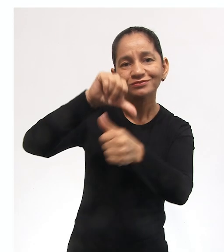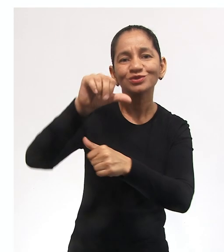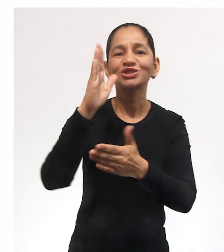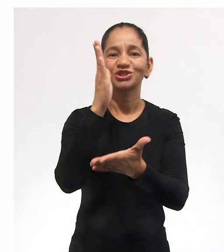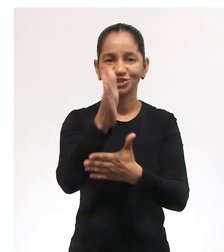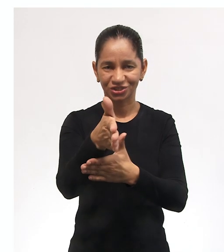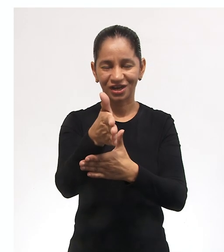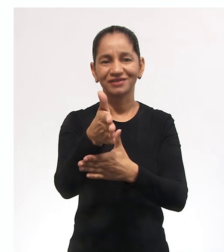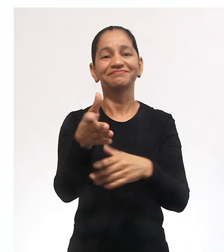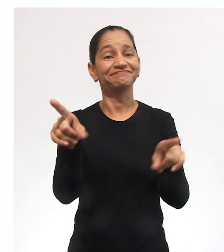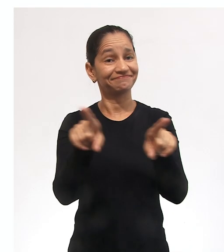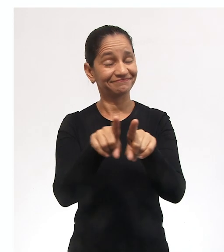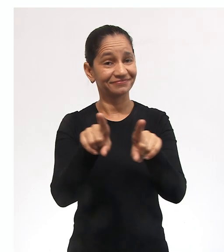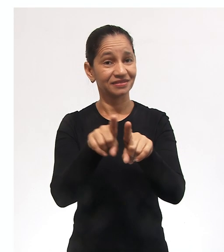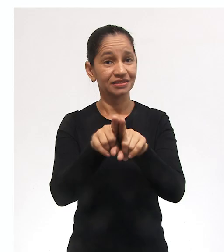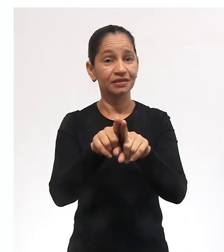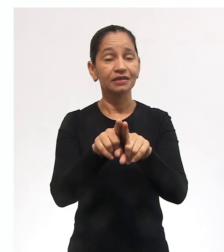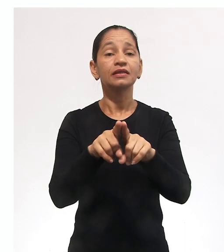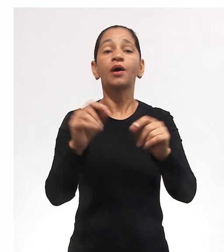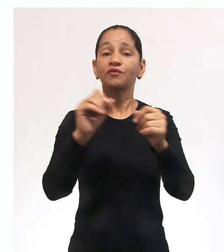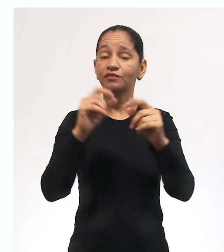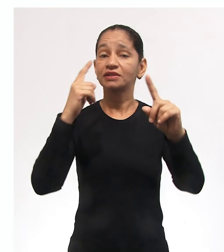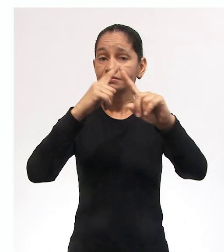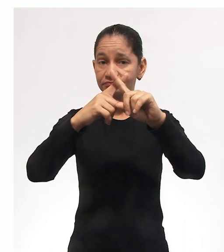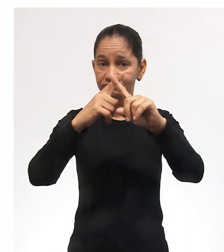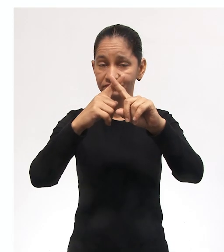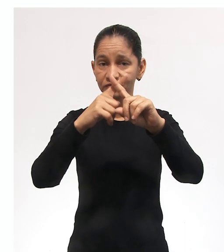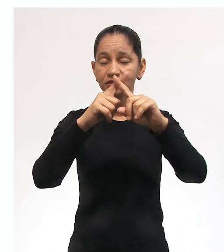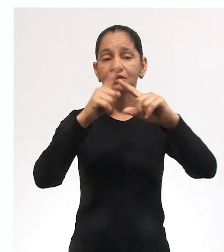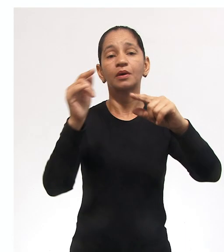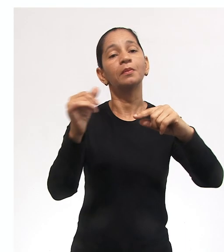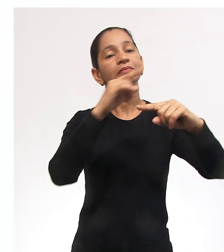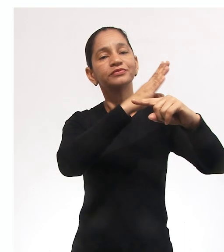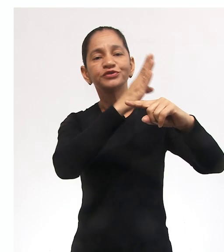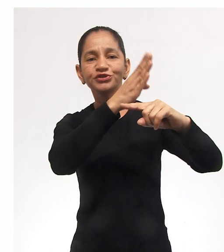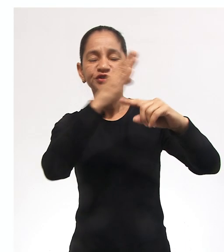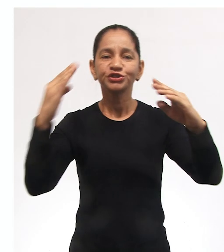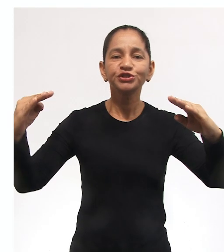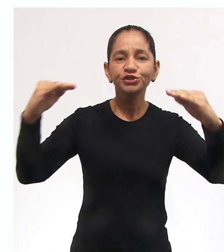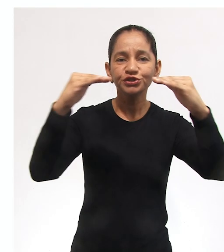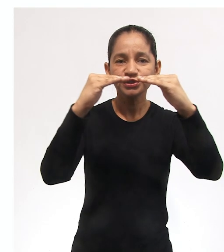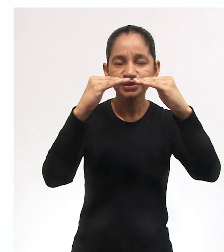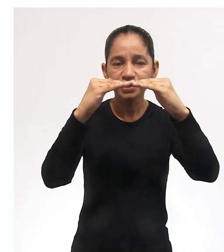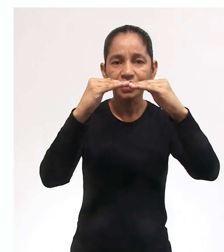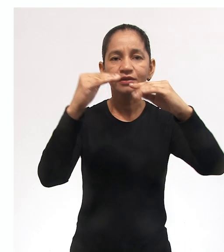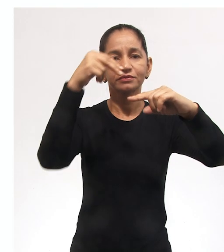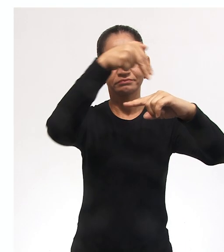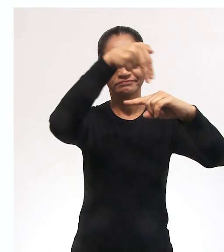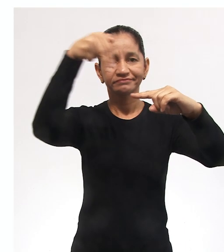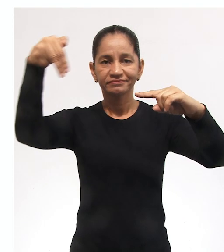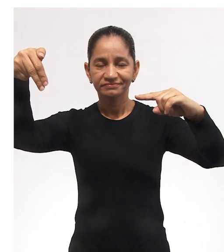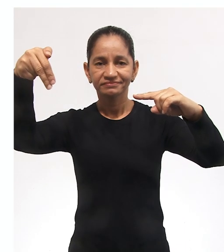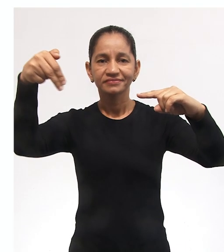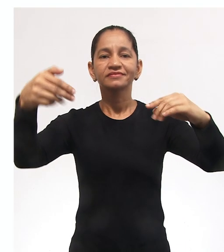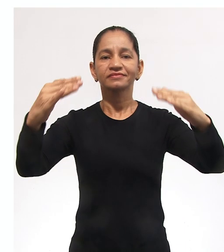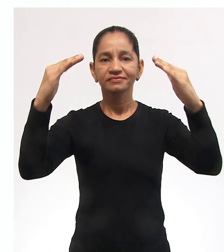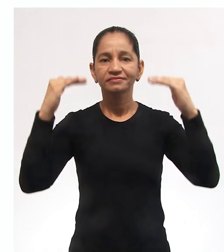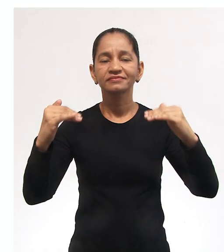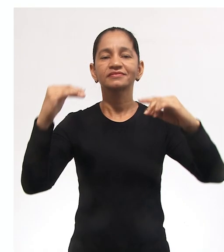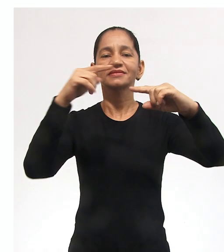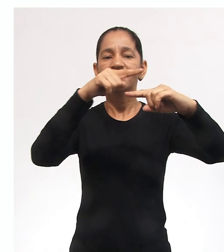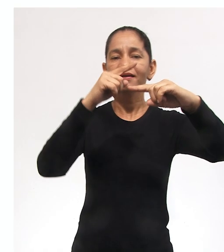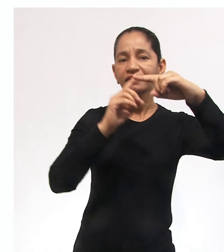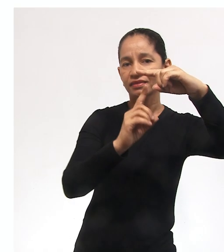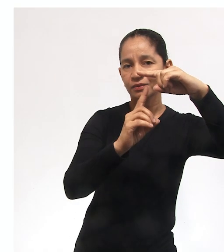Então, multiplicação de fração, multiplicação de valores, numerador com numerador, denominador com denominador. Aqui a gente